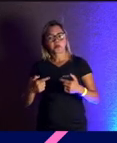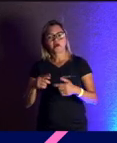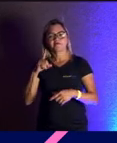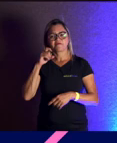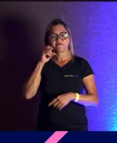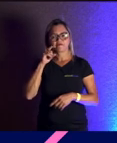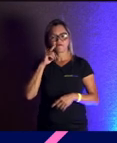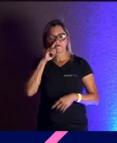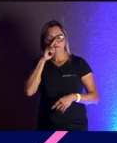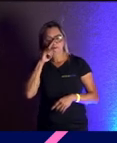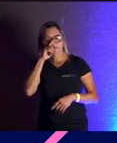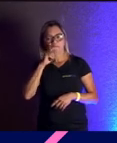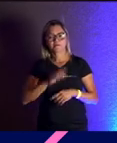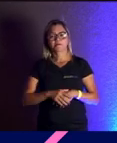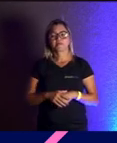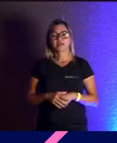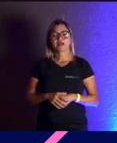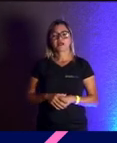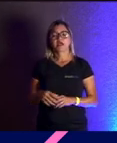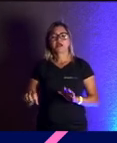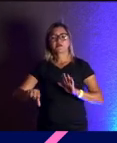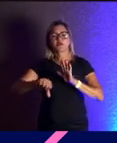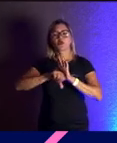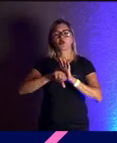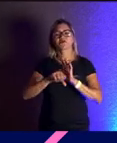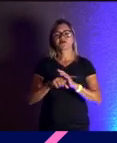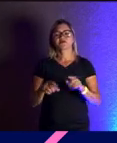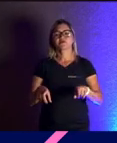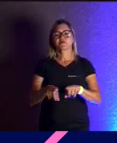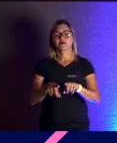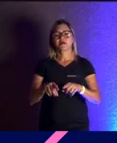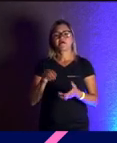armados, ações criminosas e negligência estatal.